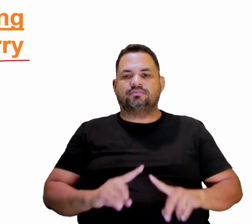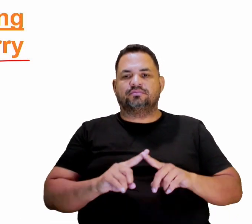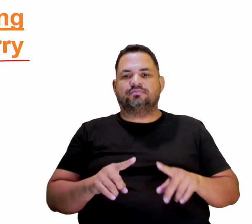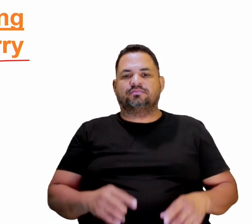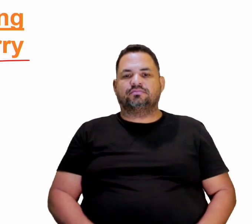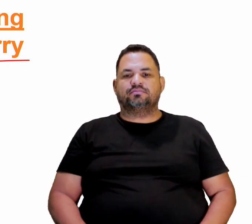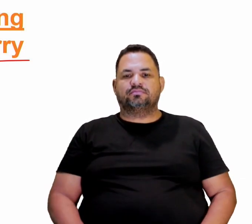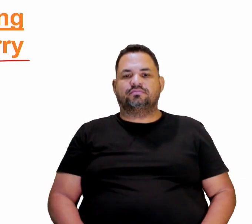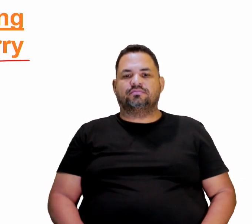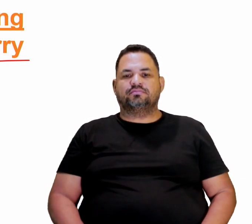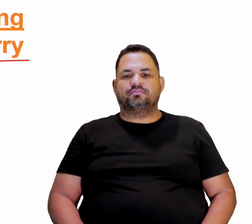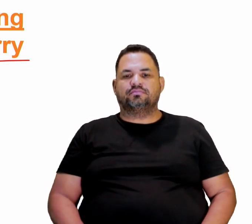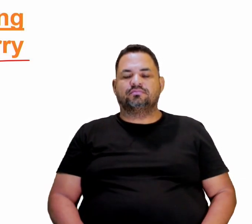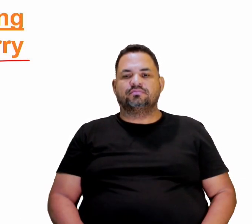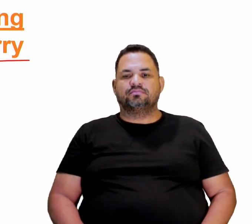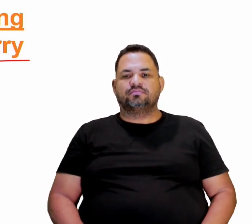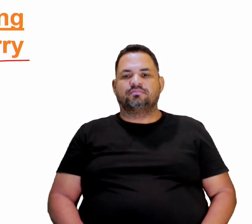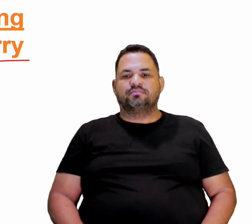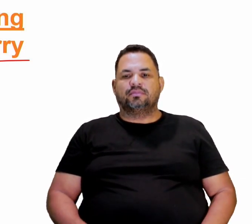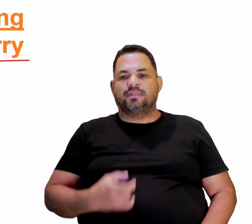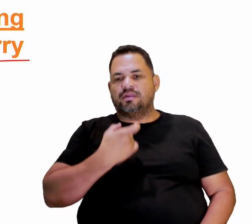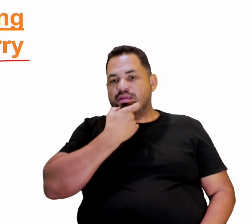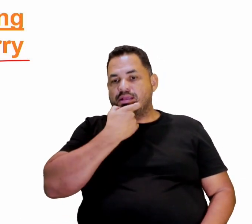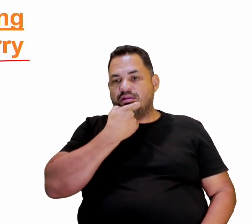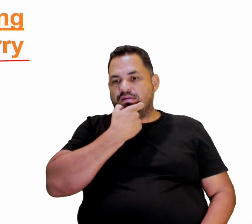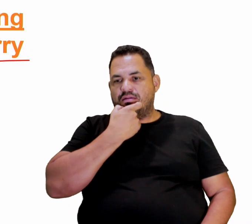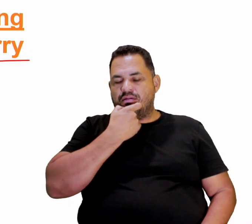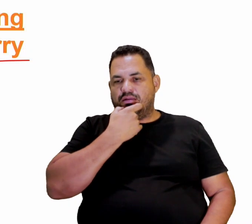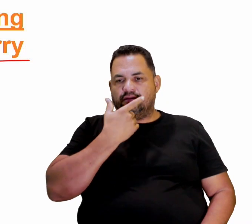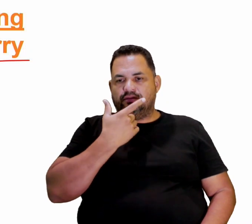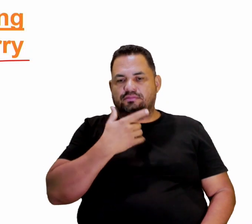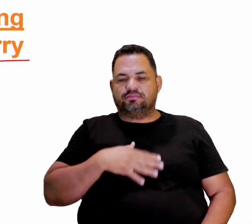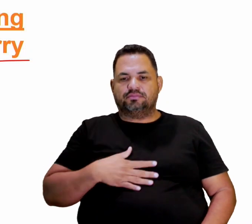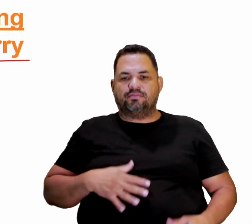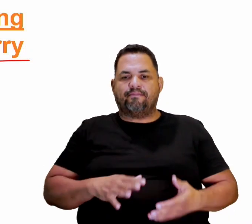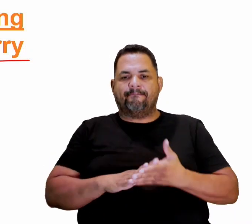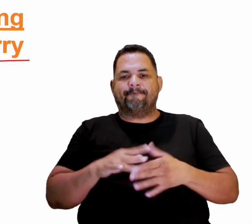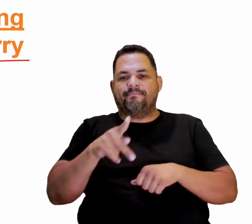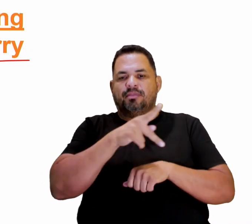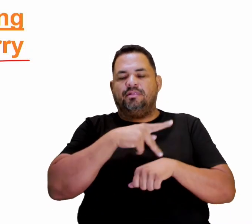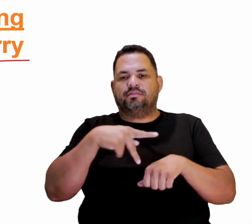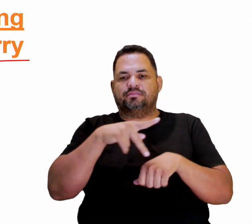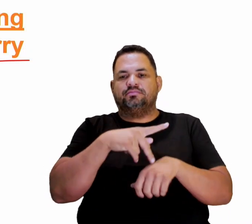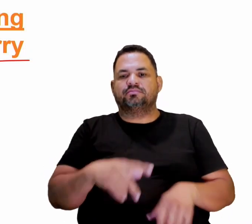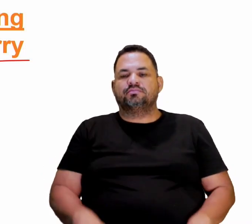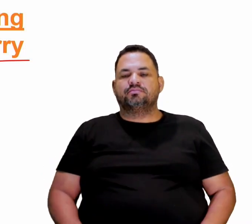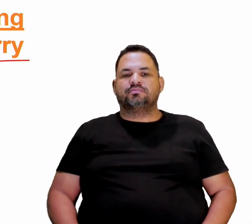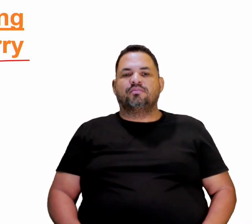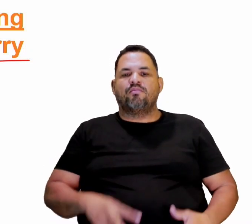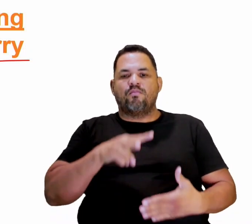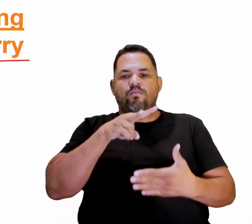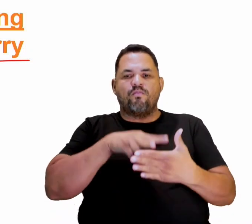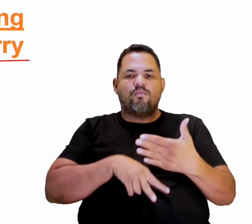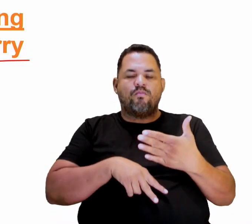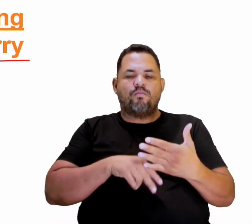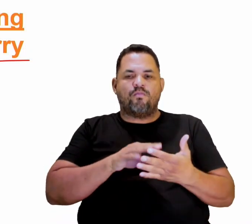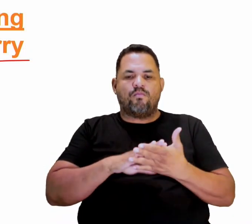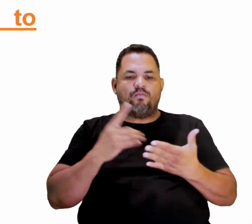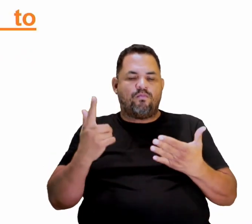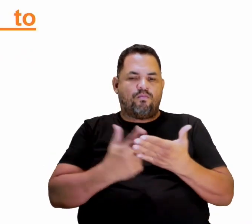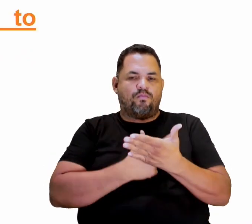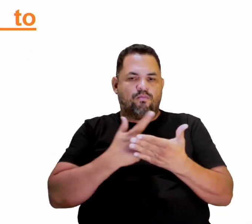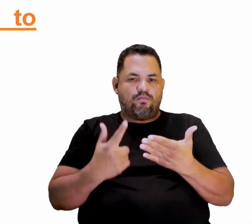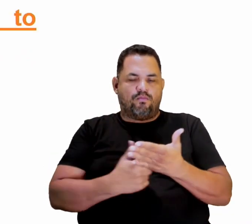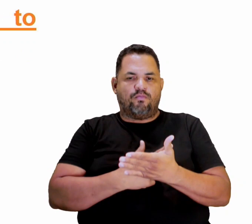Potter ele é britânico ele lá da Inglaterra gigante Harry Potter ela vai ler o livro do